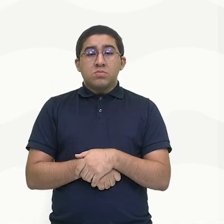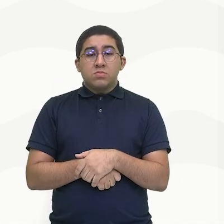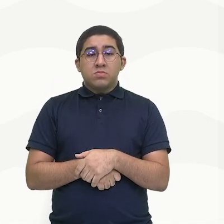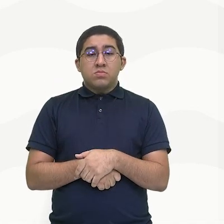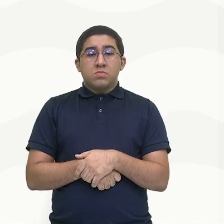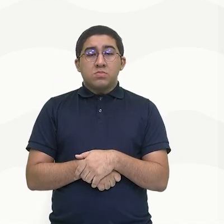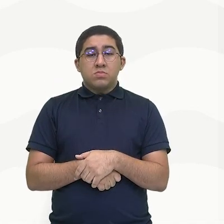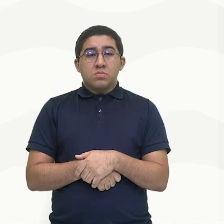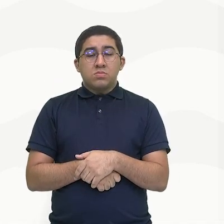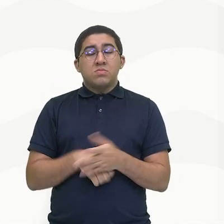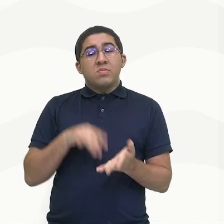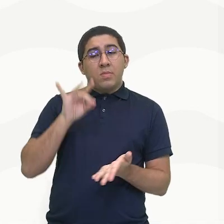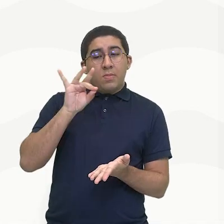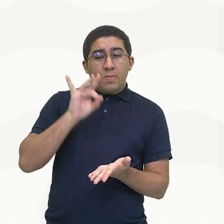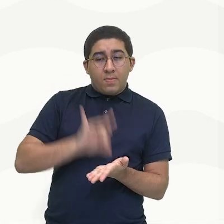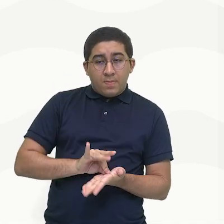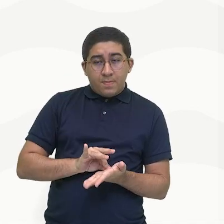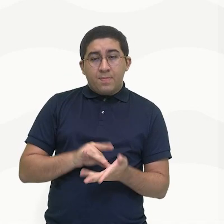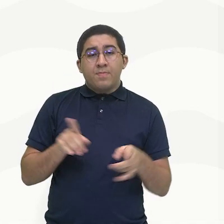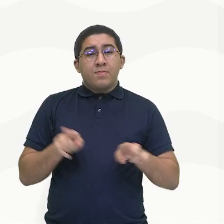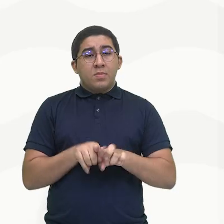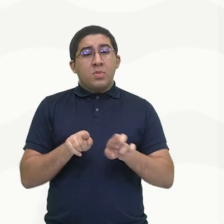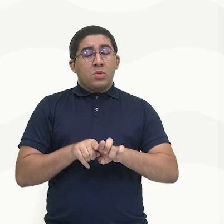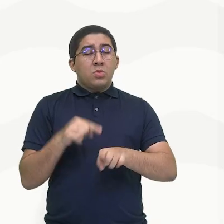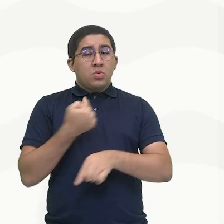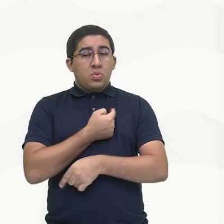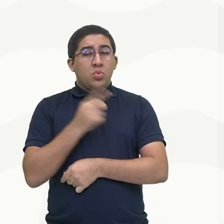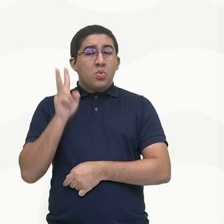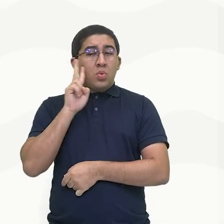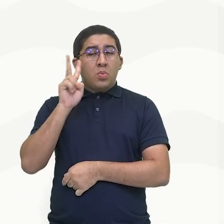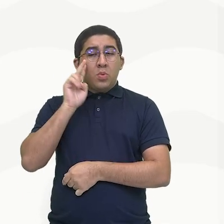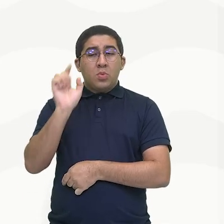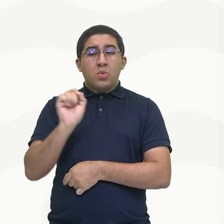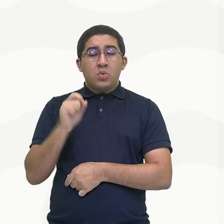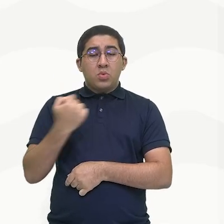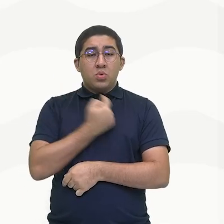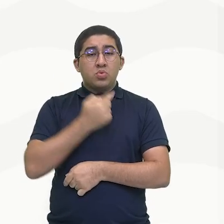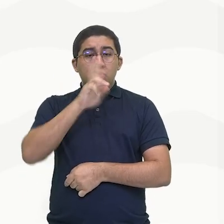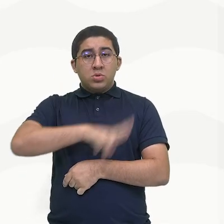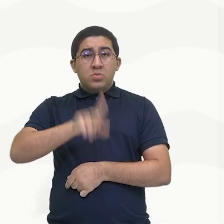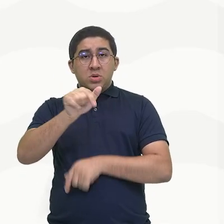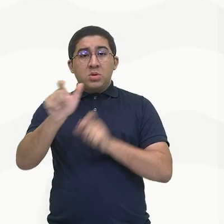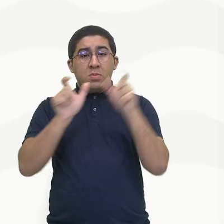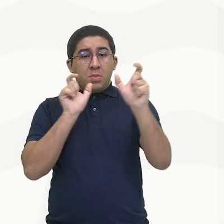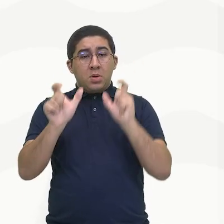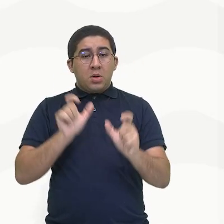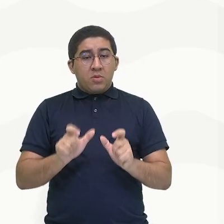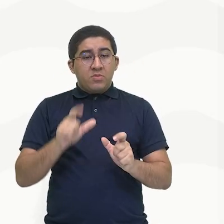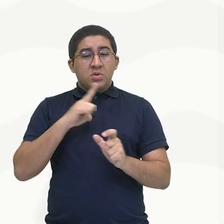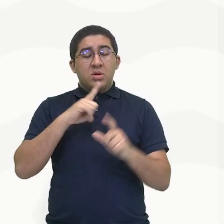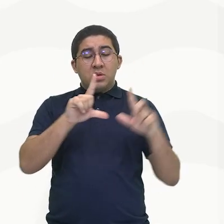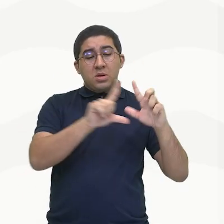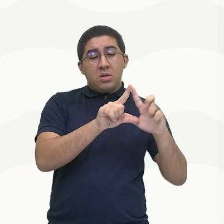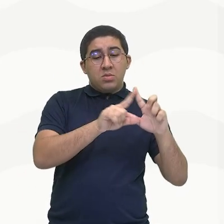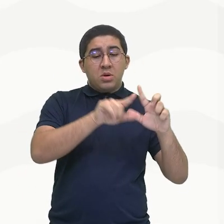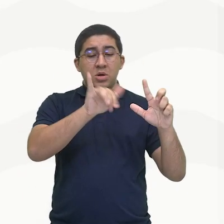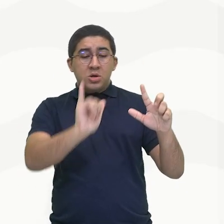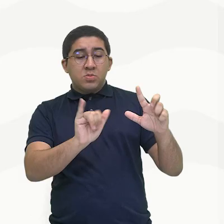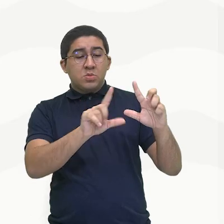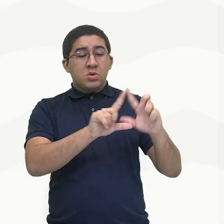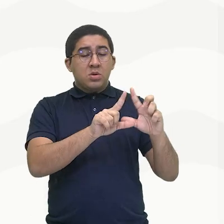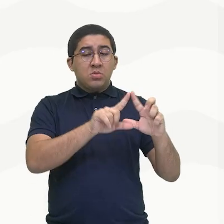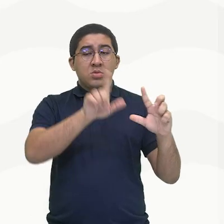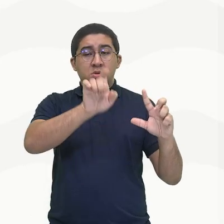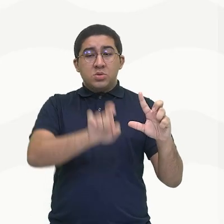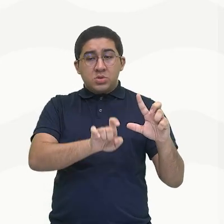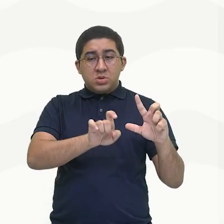nossos alunos? Exatamente. E a gente também lembra que a gente usa essas nomenclaturas ali de ΔY,